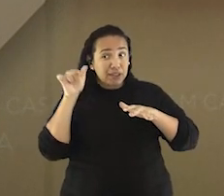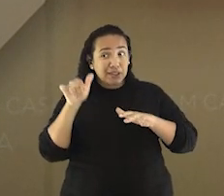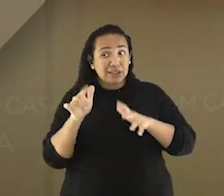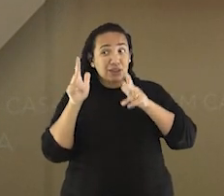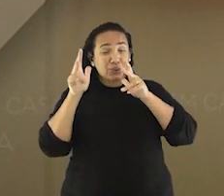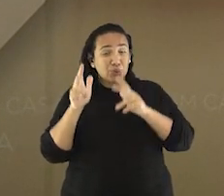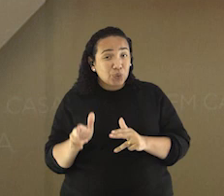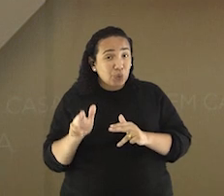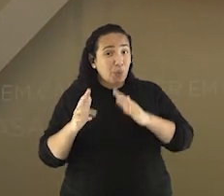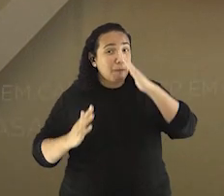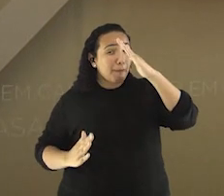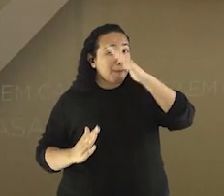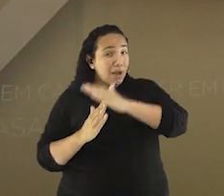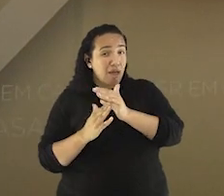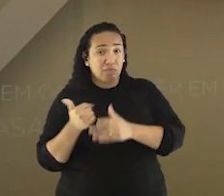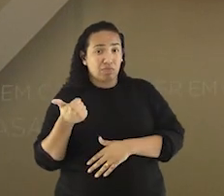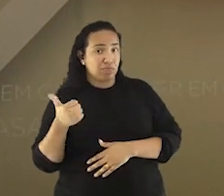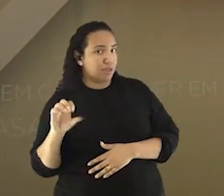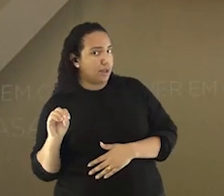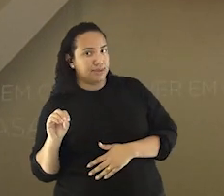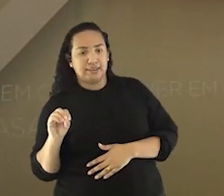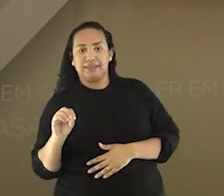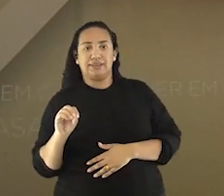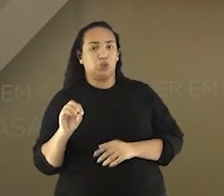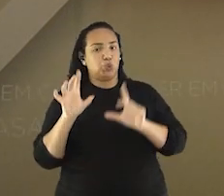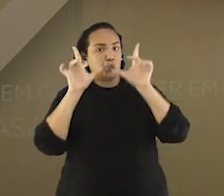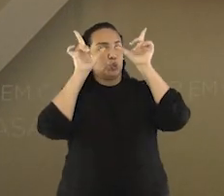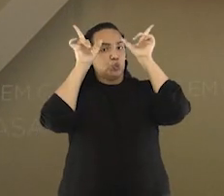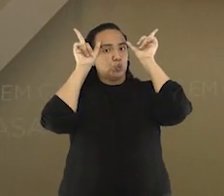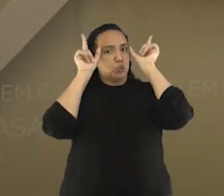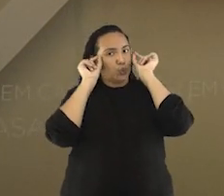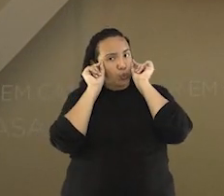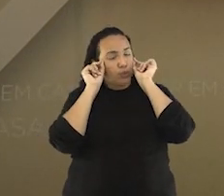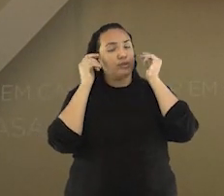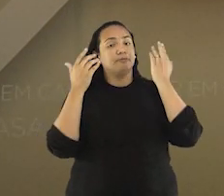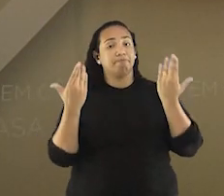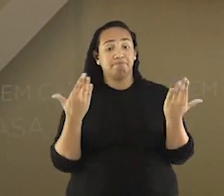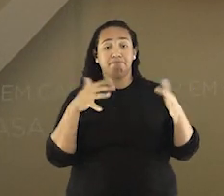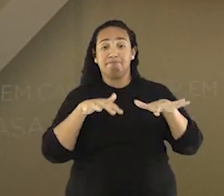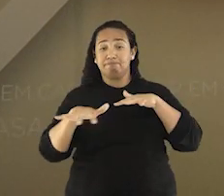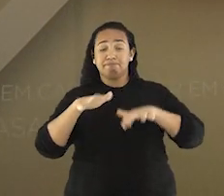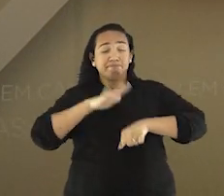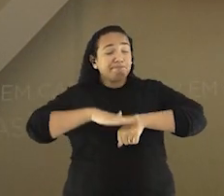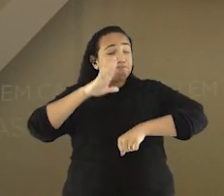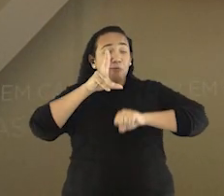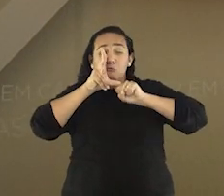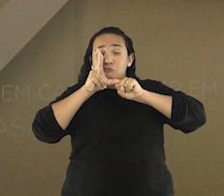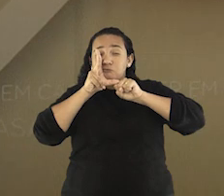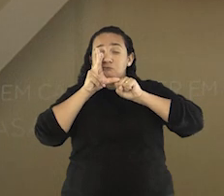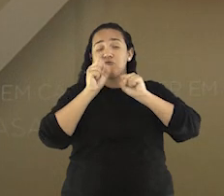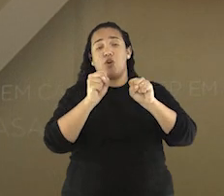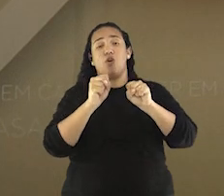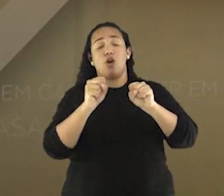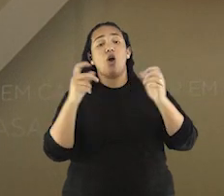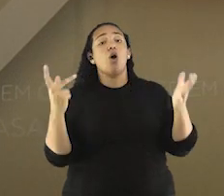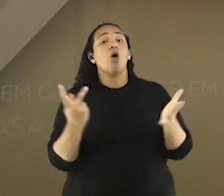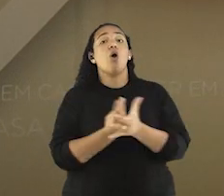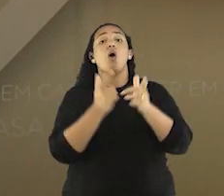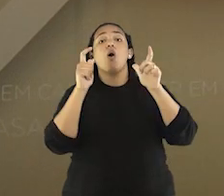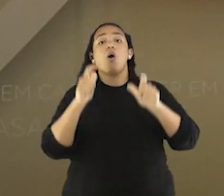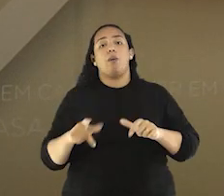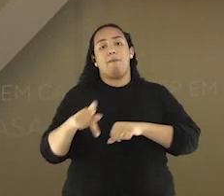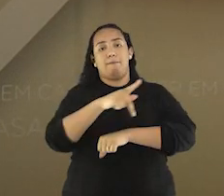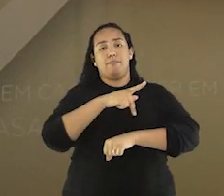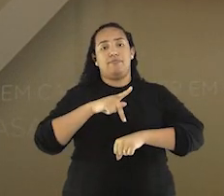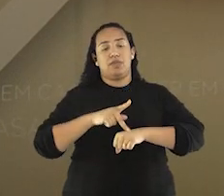alcançar o índice máximo. Ainda bem, né? O abalo sísmico mais forte já catalogado ocorreu no Chile em maio